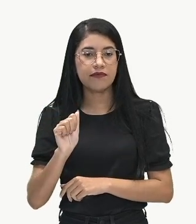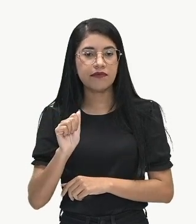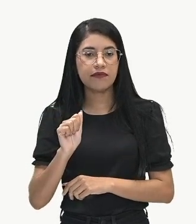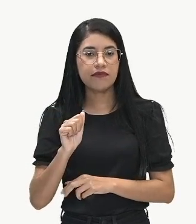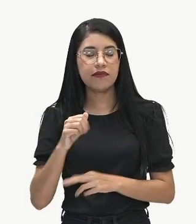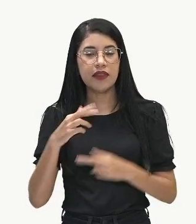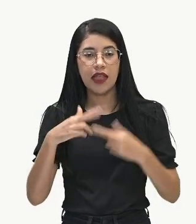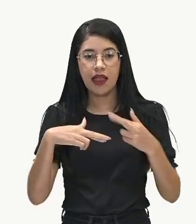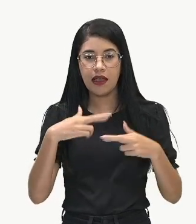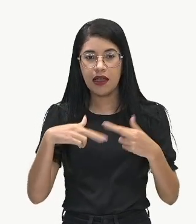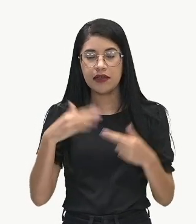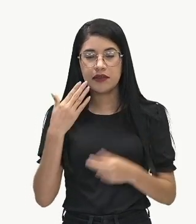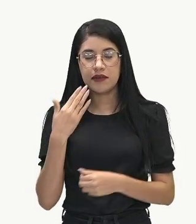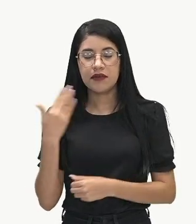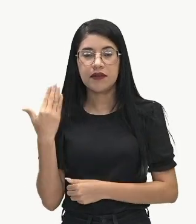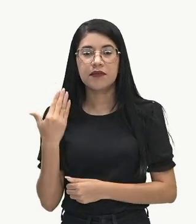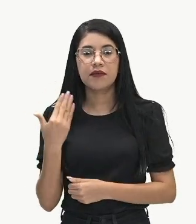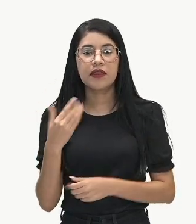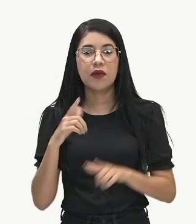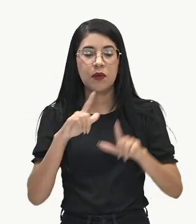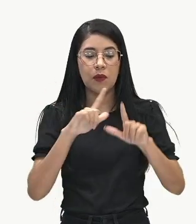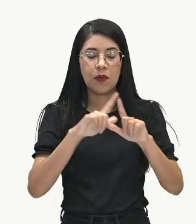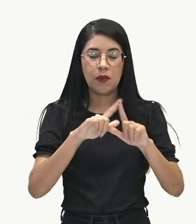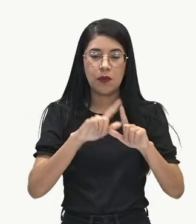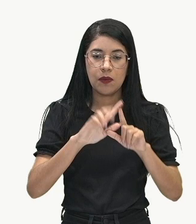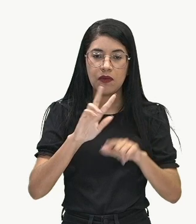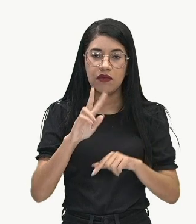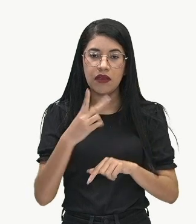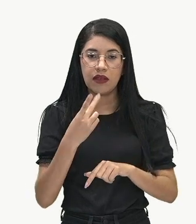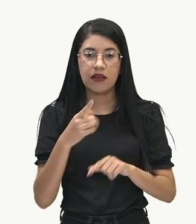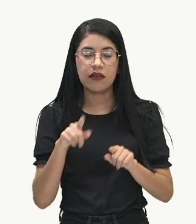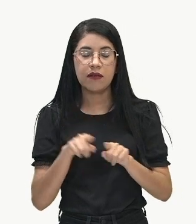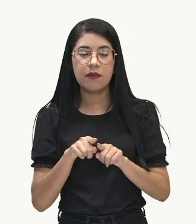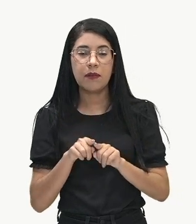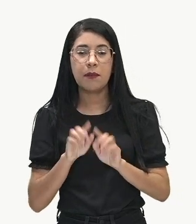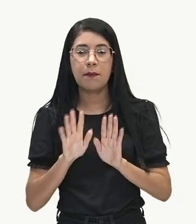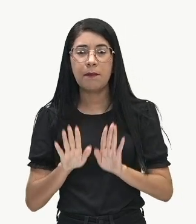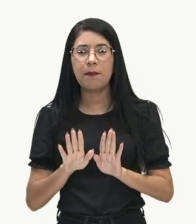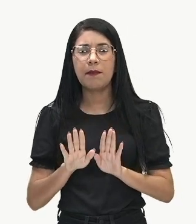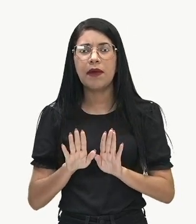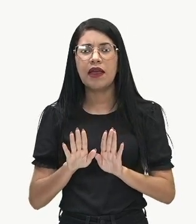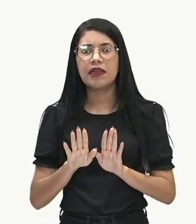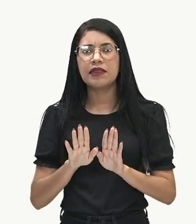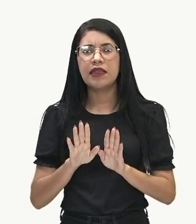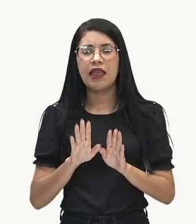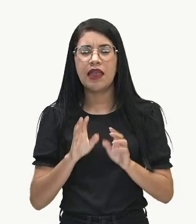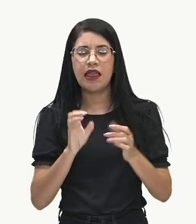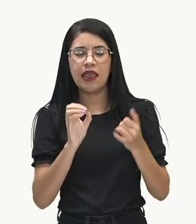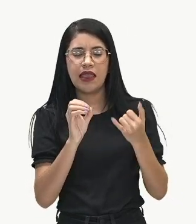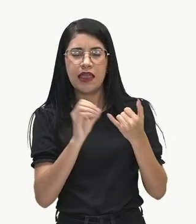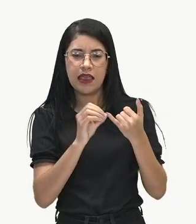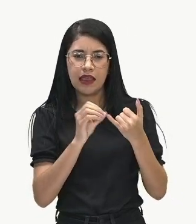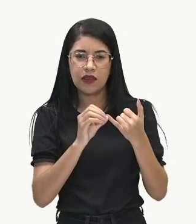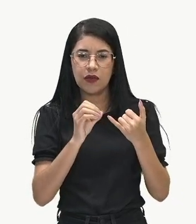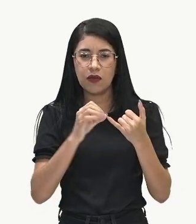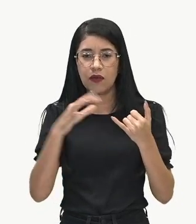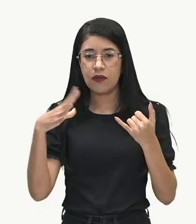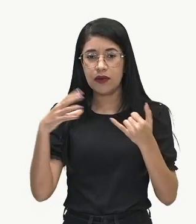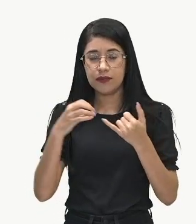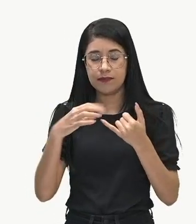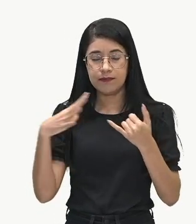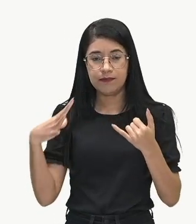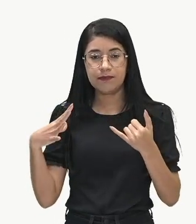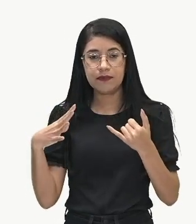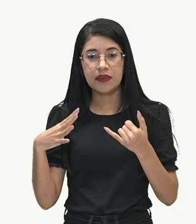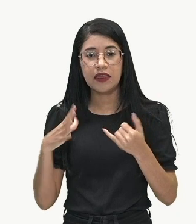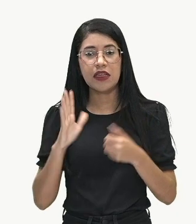aqui, tá o ΔH. Aí ele te pergunta, a reação é exotérmica ou endotérmica? A gente já viu que